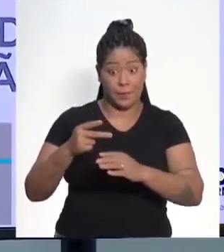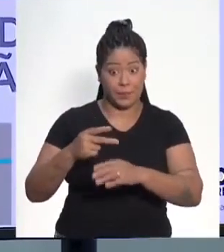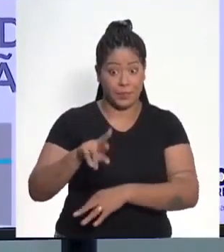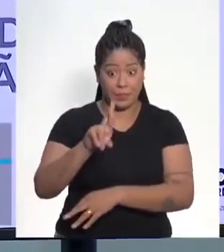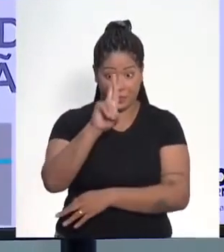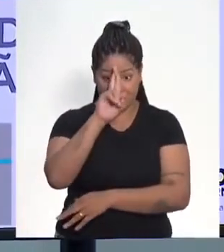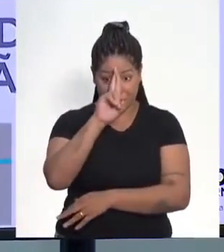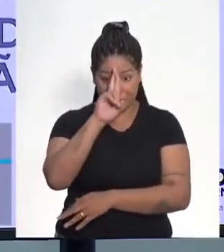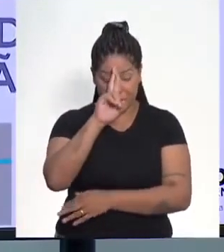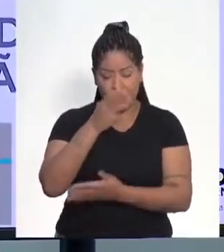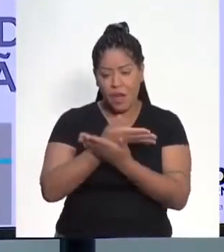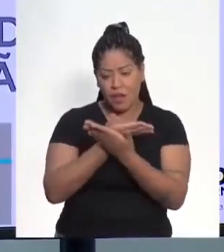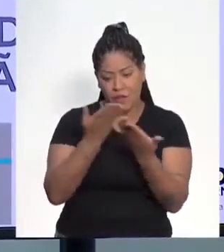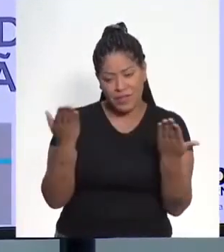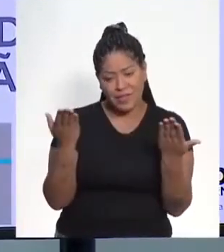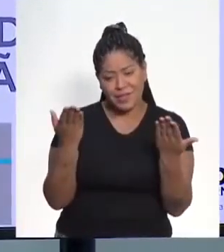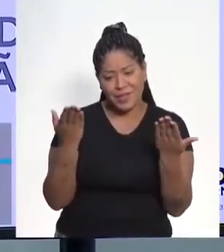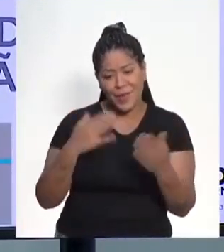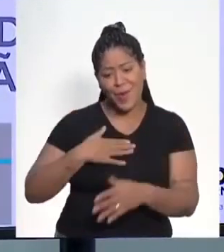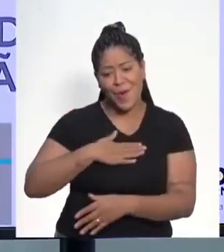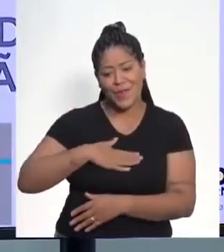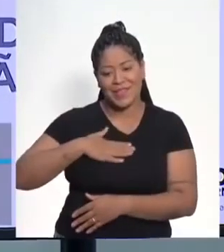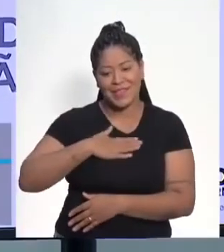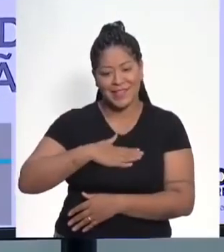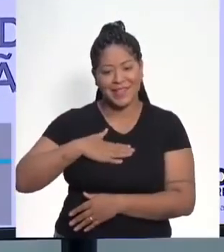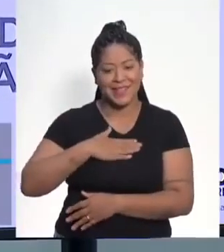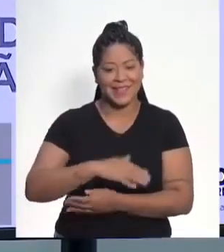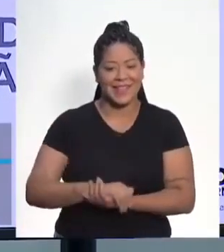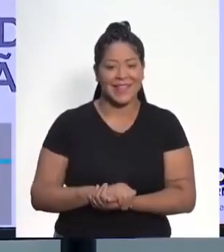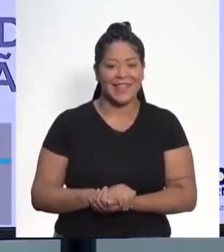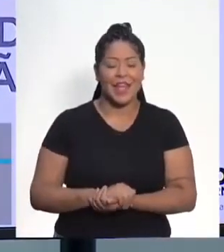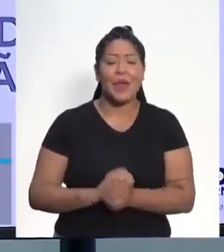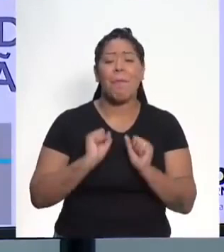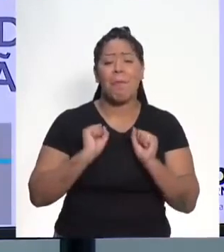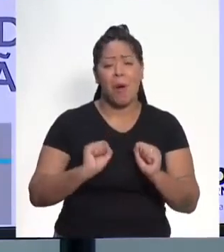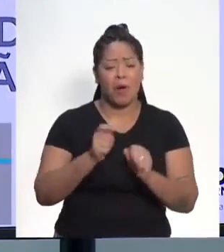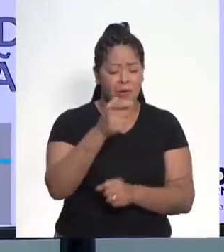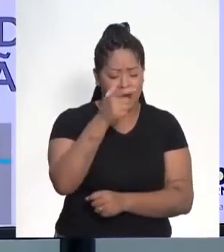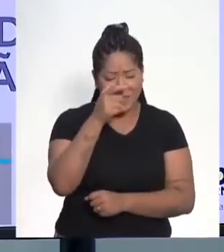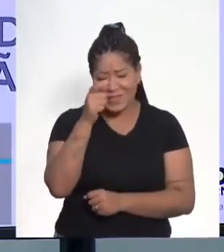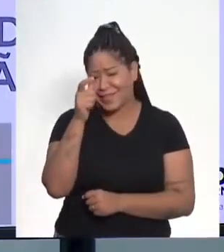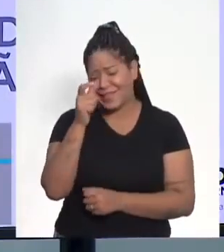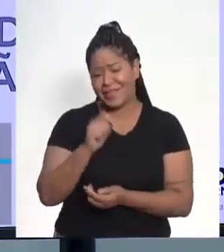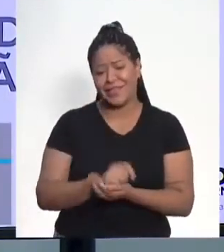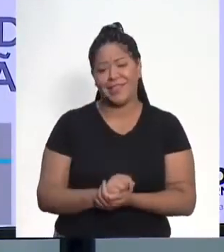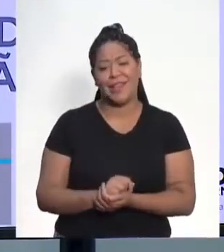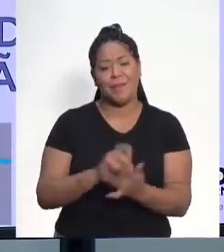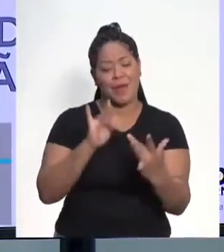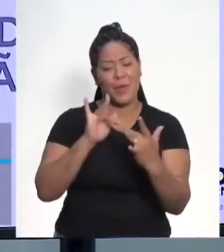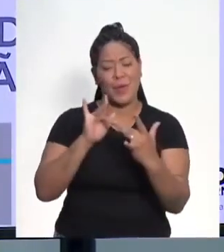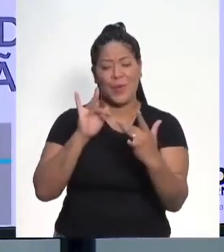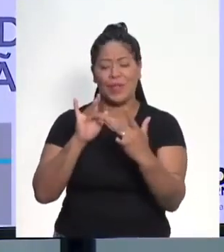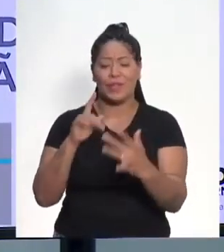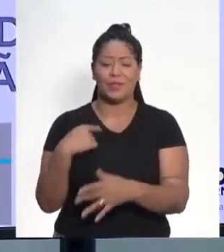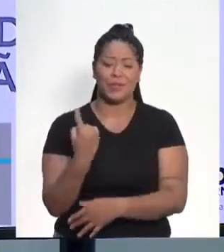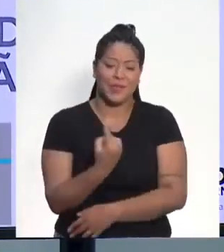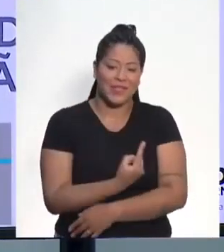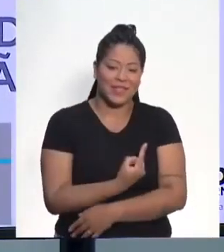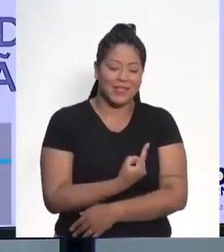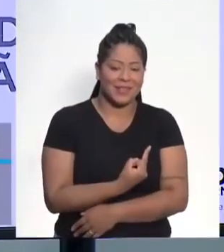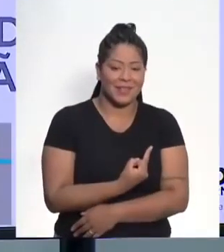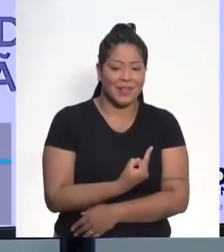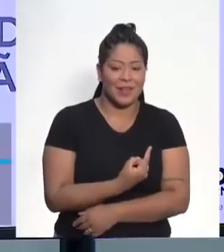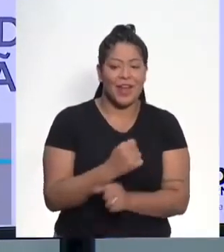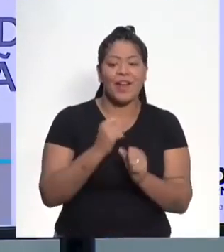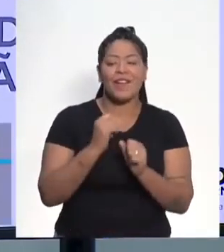vocês. A gente espera que todos vocês gostem e prestigiem, né? Assistam aqui, estejam conectados aqui com a gente para assistir, ver.